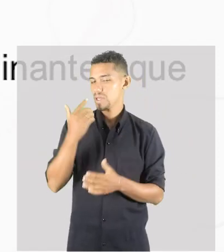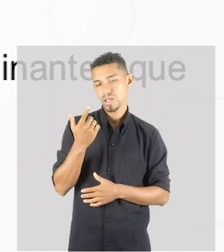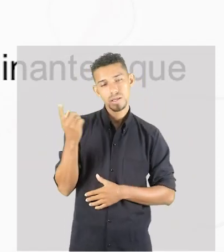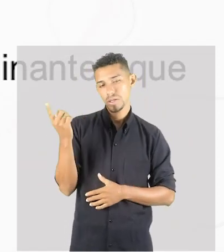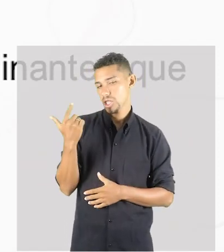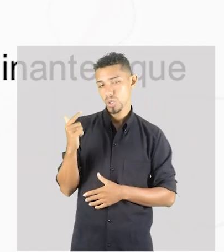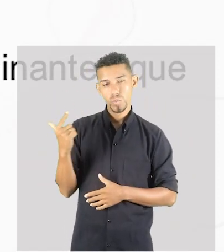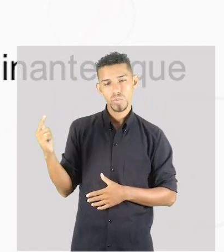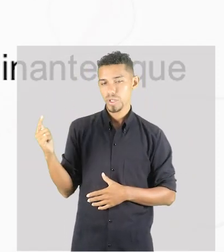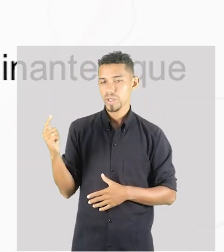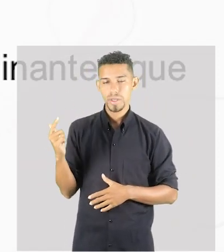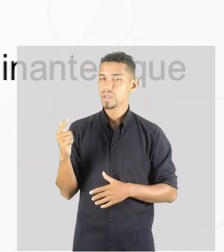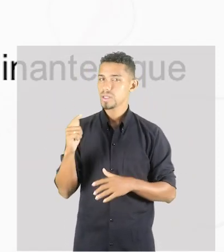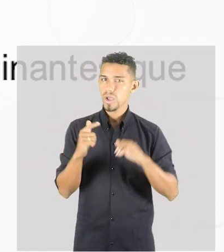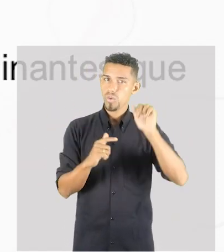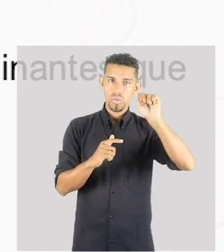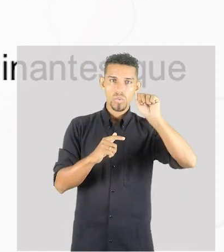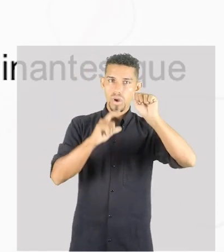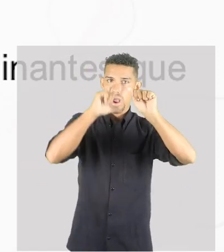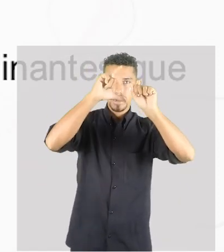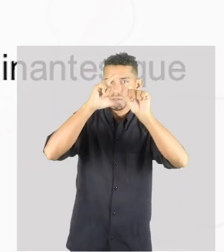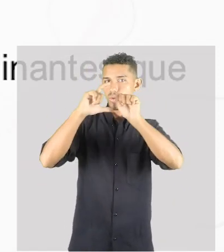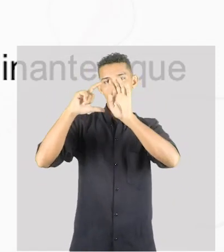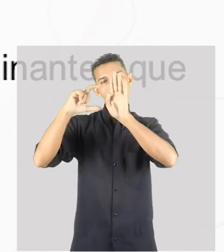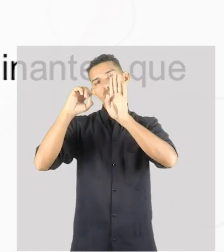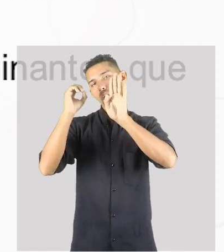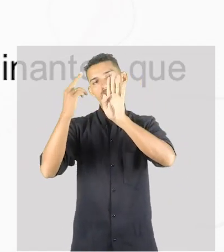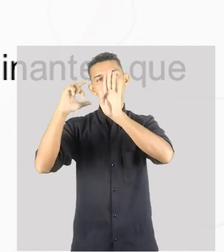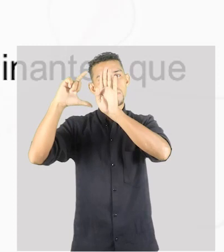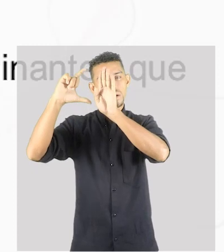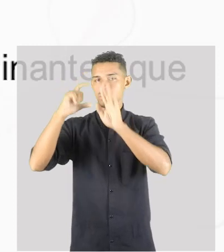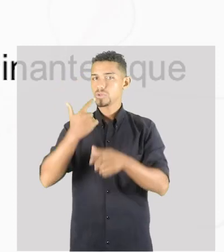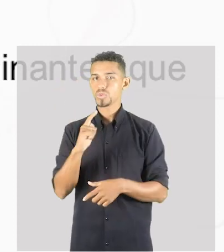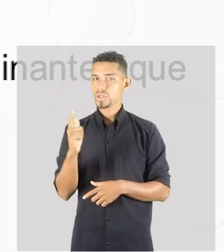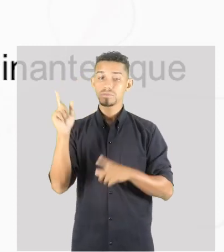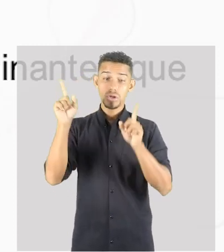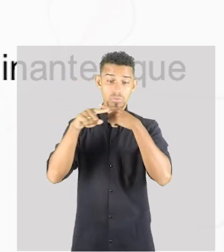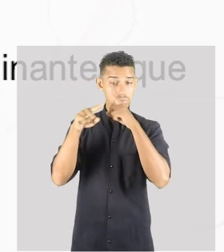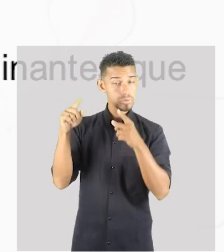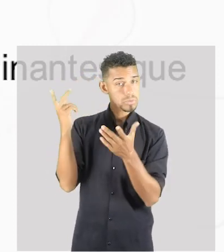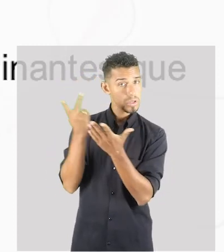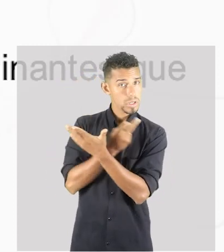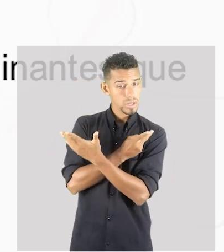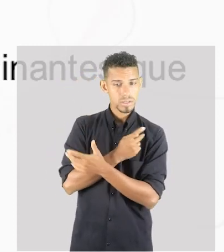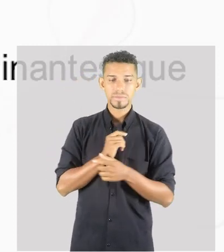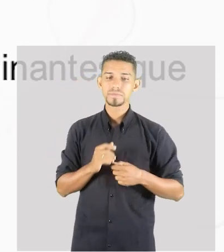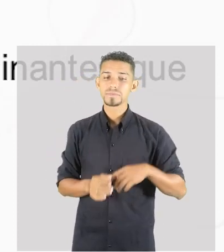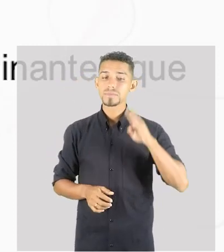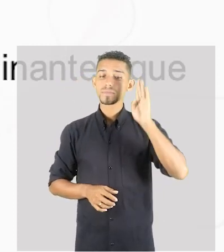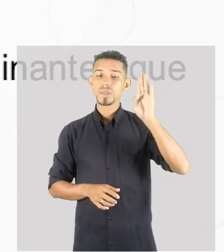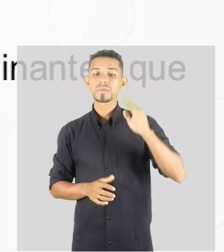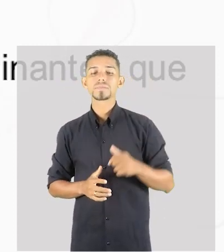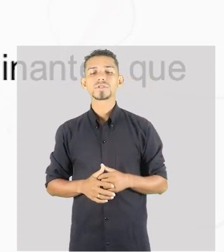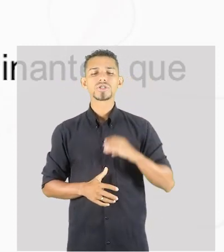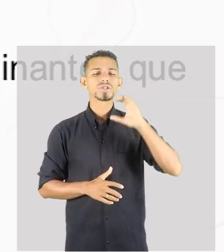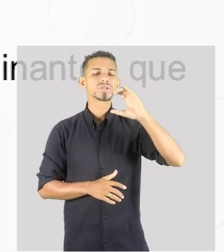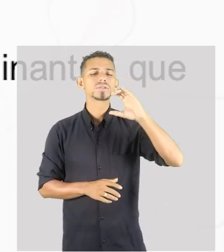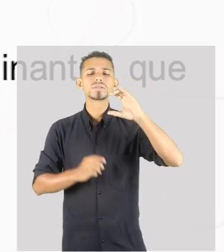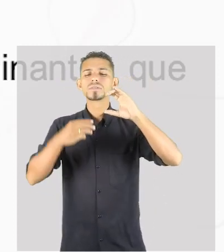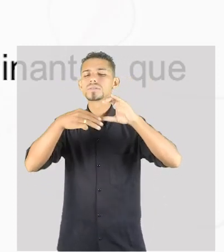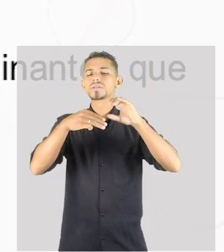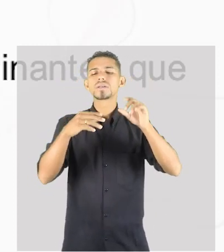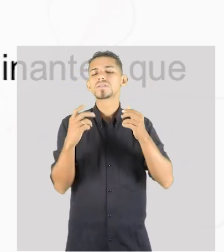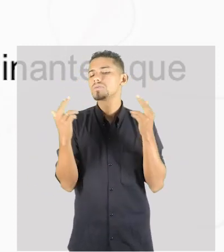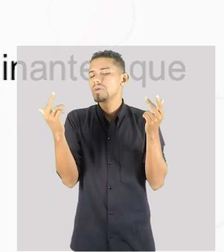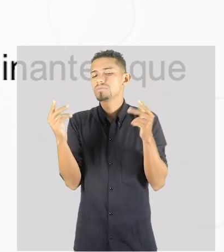elas não têm, né, um alelo dominante. Descartamos aí a letra A. Letra B. De 7 centímetros tem o mesmo número de